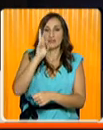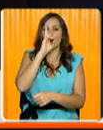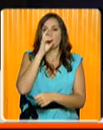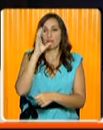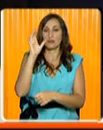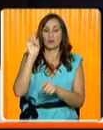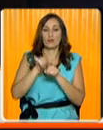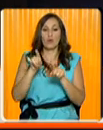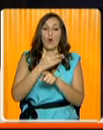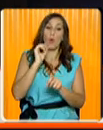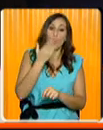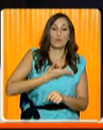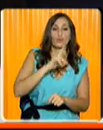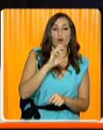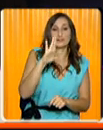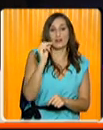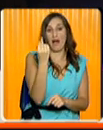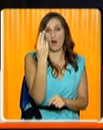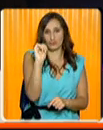alcoolizadas ao Dr. House.